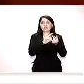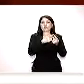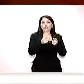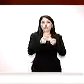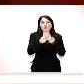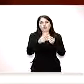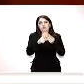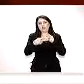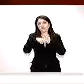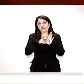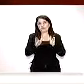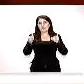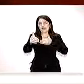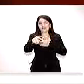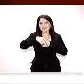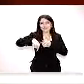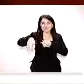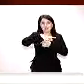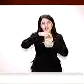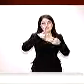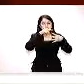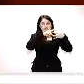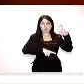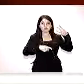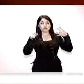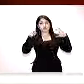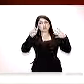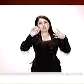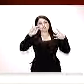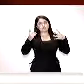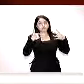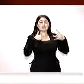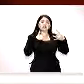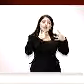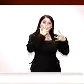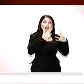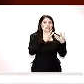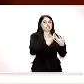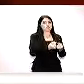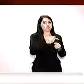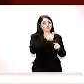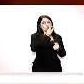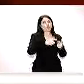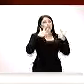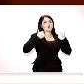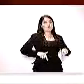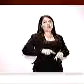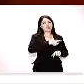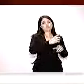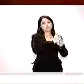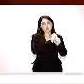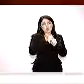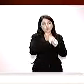todos superavitários concluiu pela regularidade dos balanços da entidade Diante do exposto voto